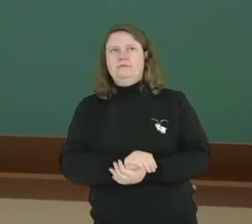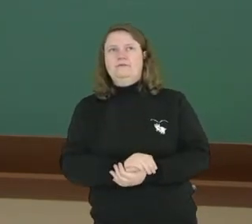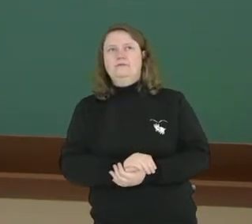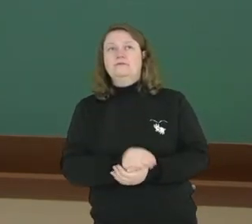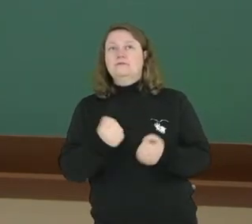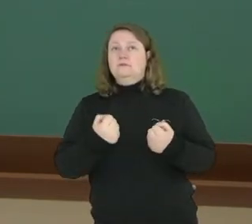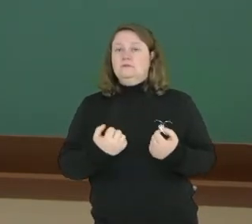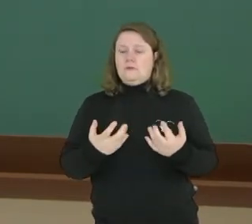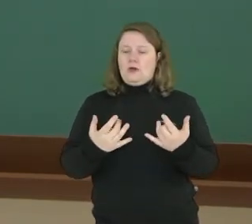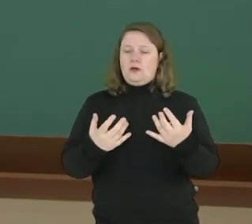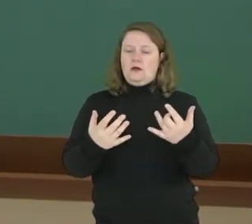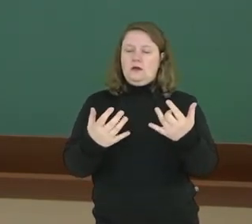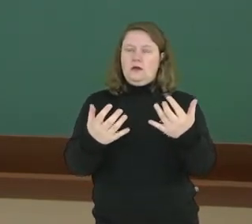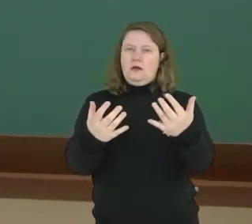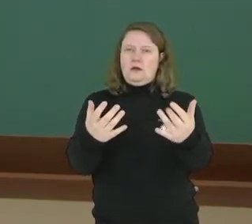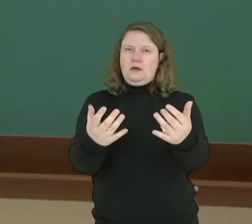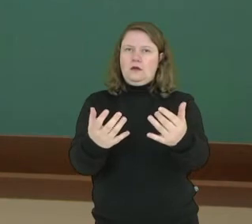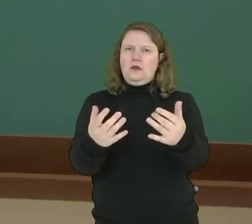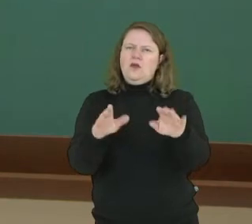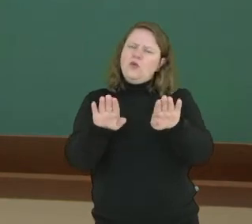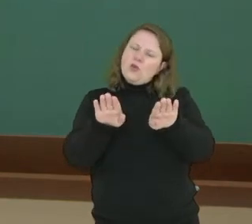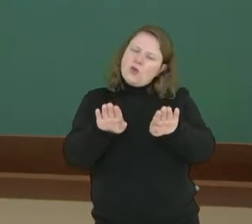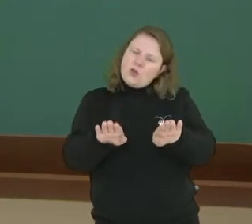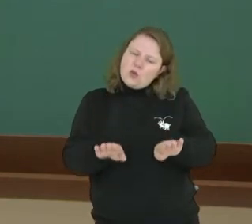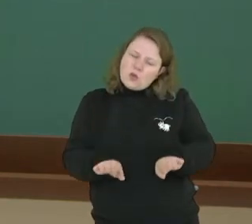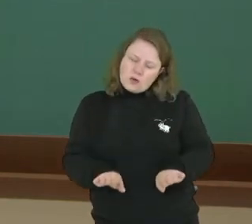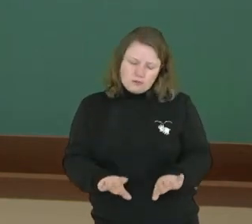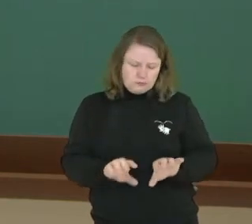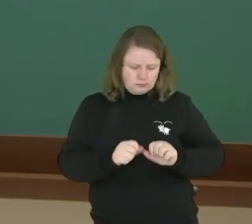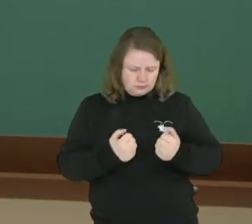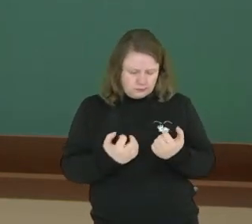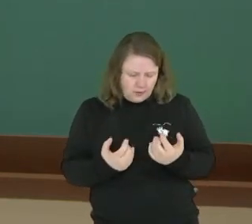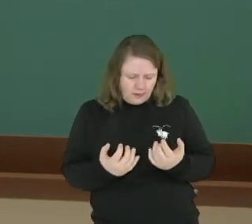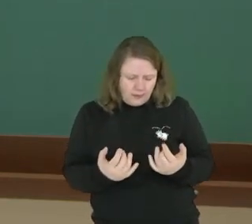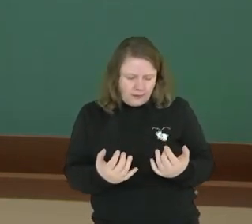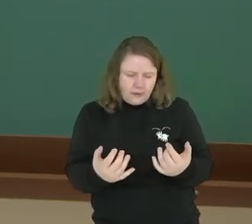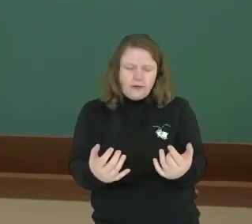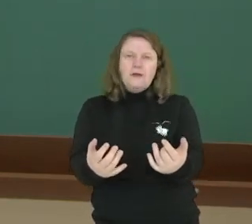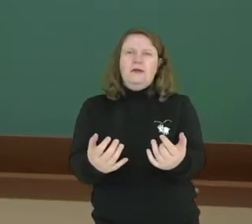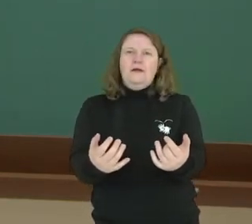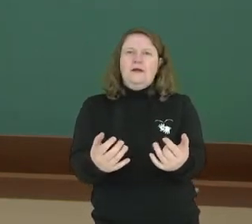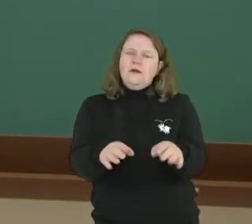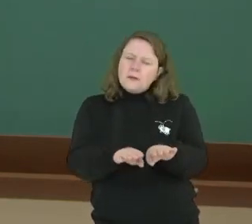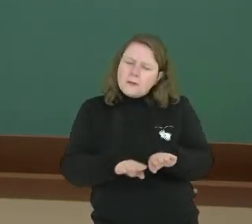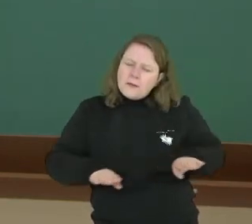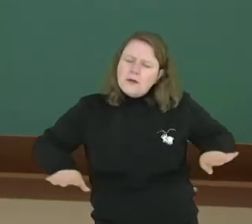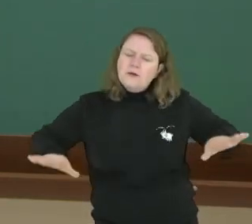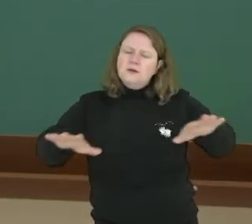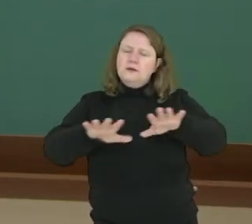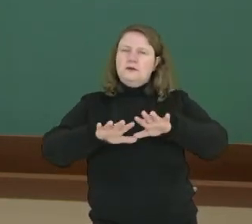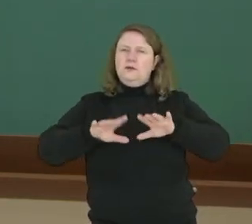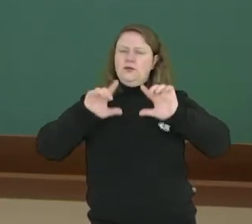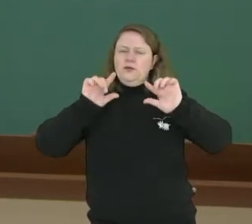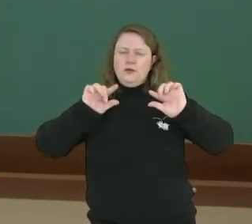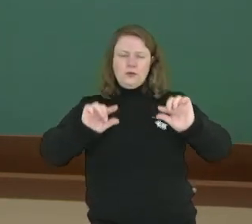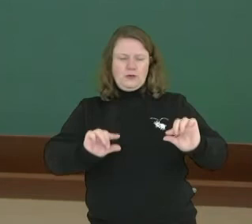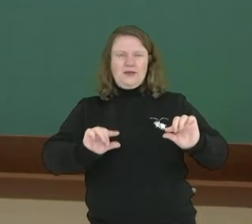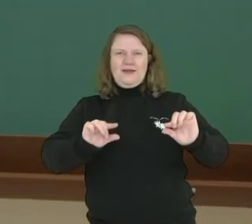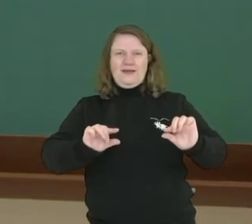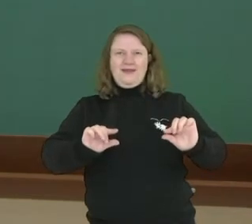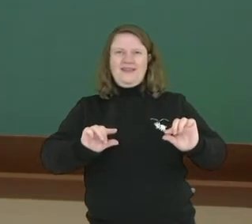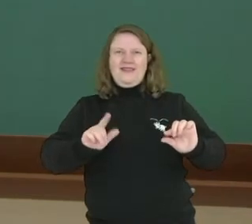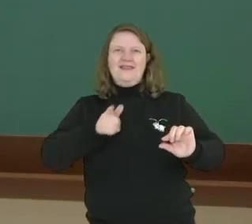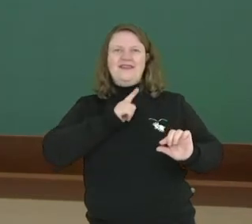vegetação é rasteira, é baixinha, então a gente diz que são herbáceas, né? Aquelas plantas que têm o caule molinho,